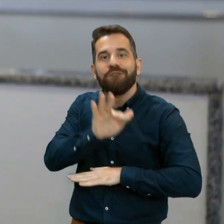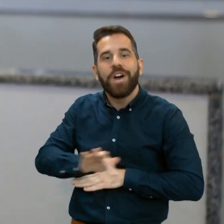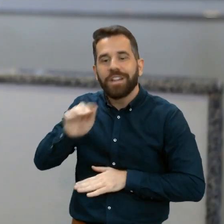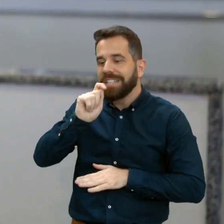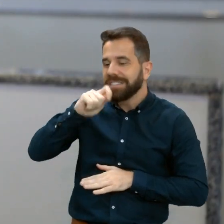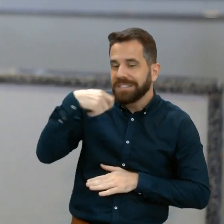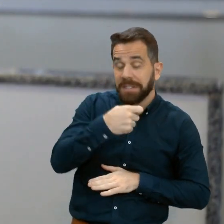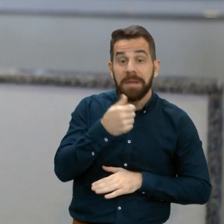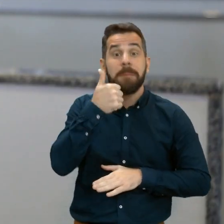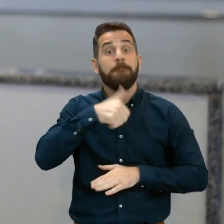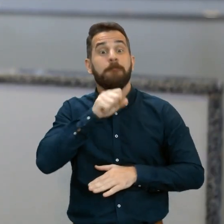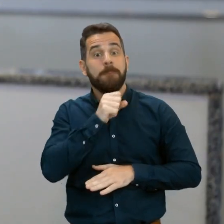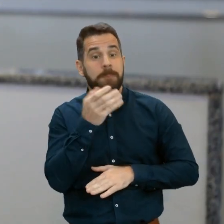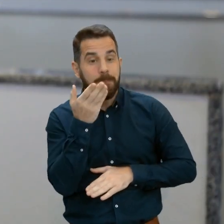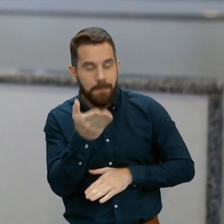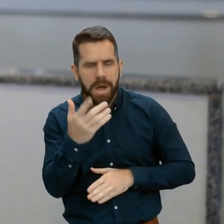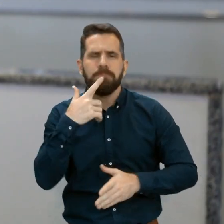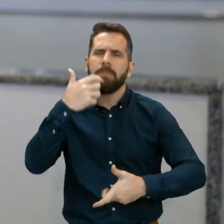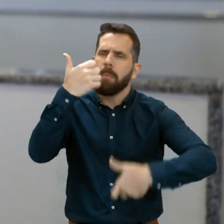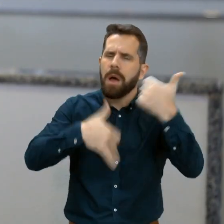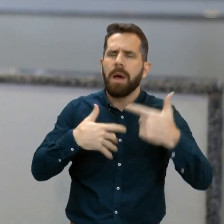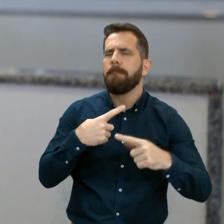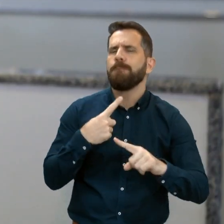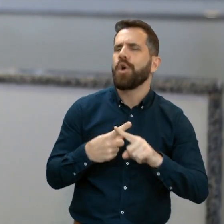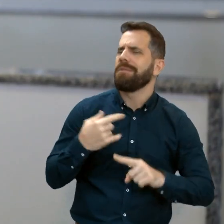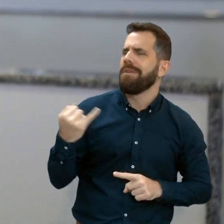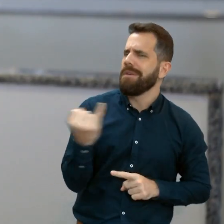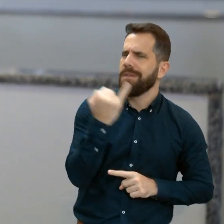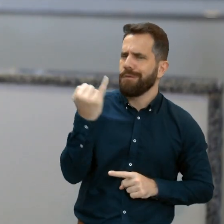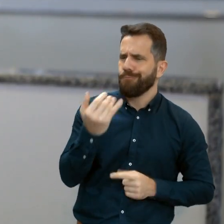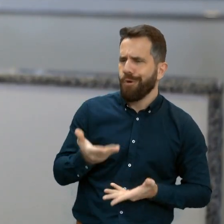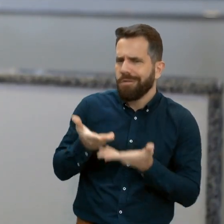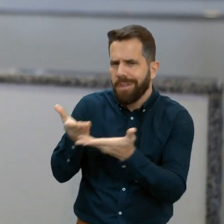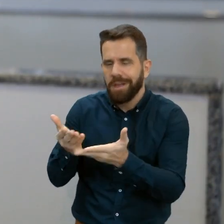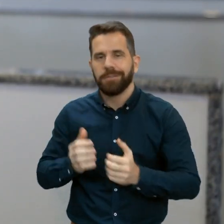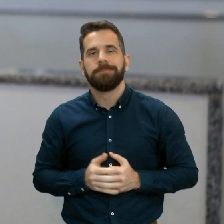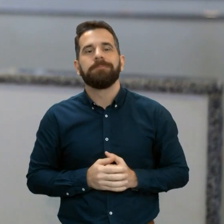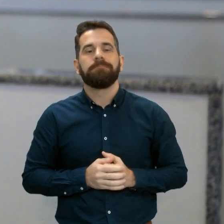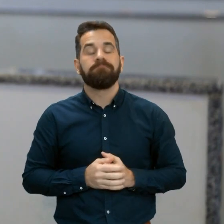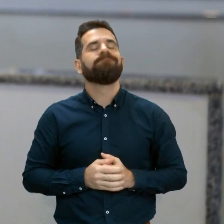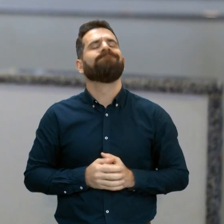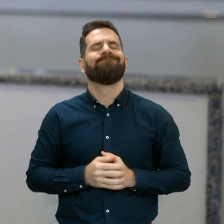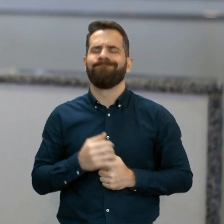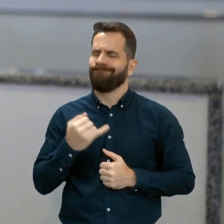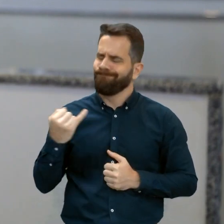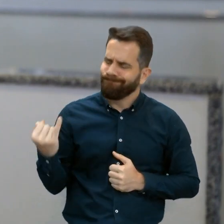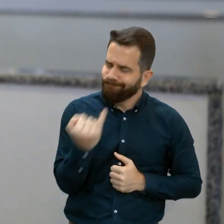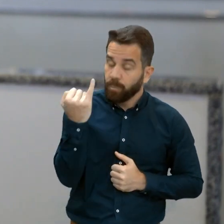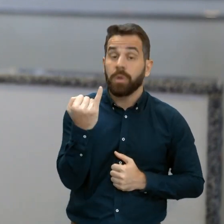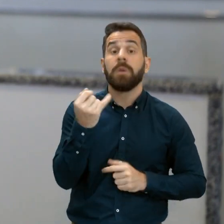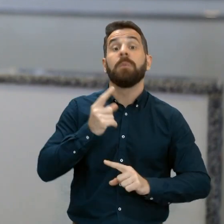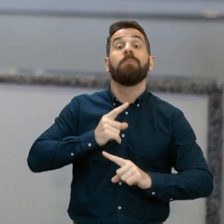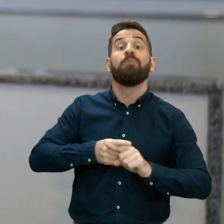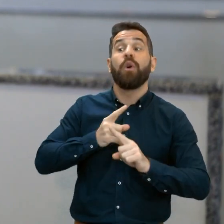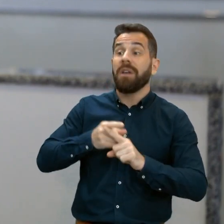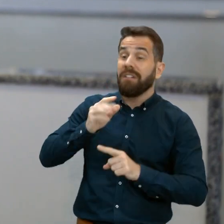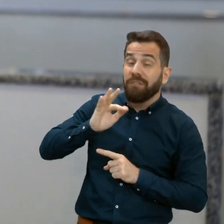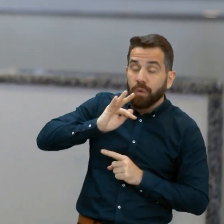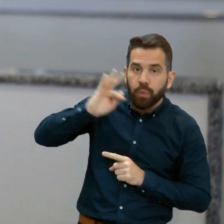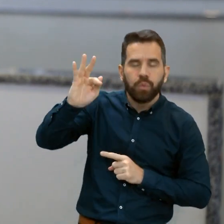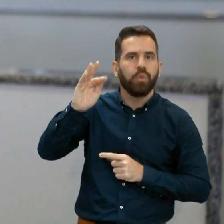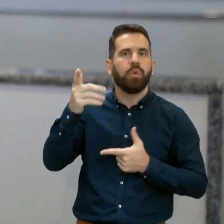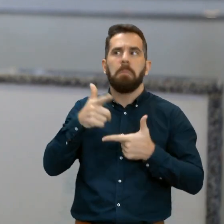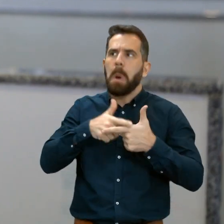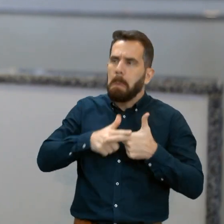A mãe dela compartilha a importância de iniciativas como essa. A importância que tem é para que no futuro não dê